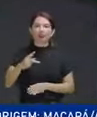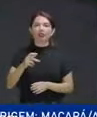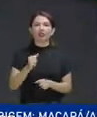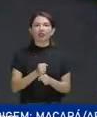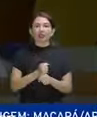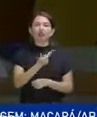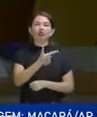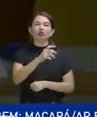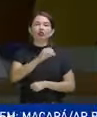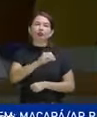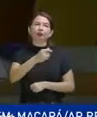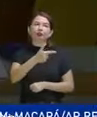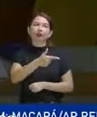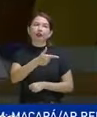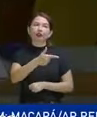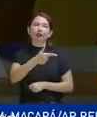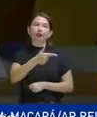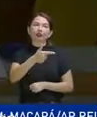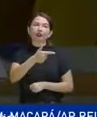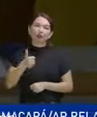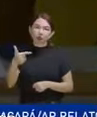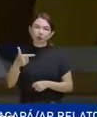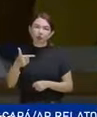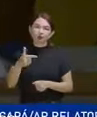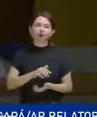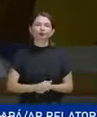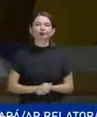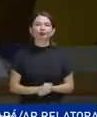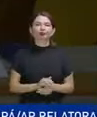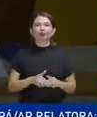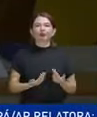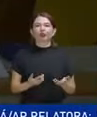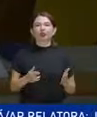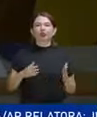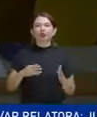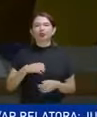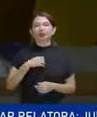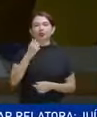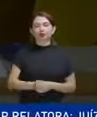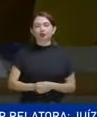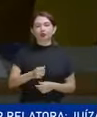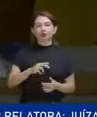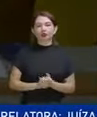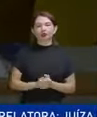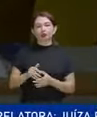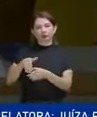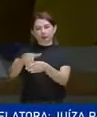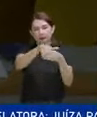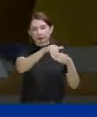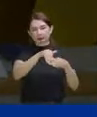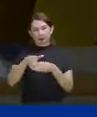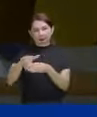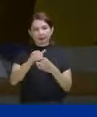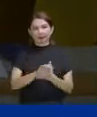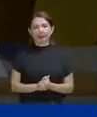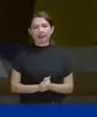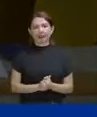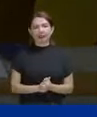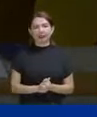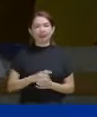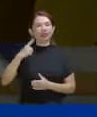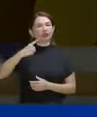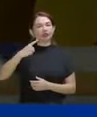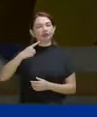Ao exercício financeiro de 2000 do voto nos termos dos votos proferidos. Doutor Roberto,